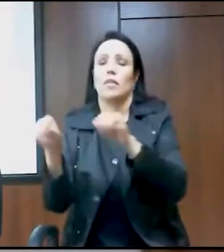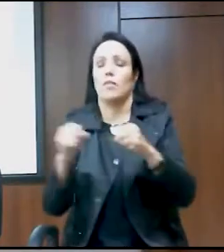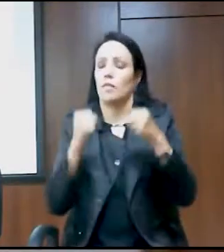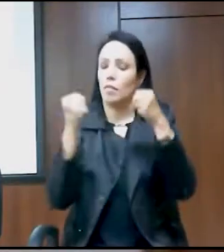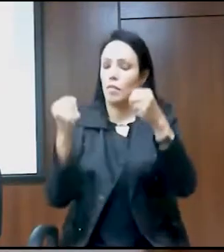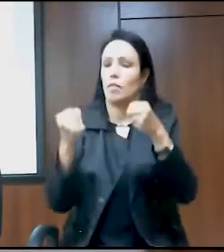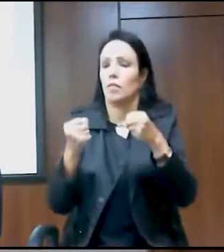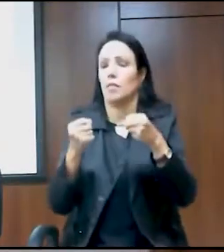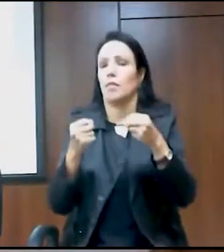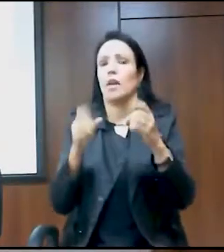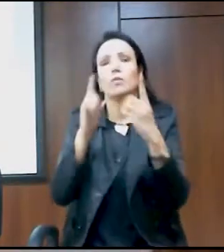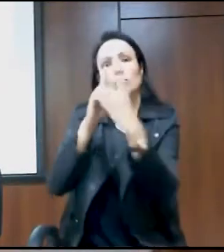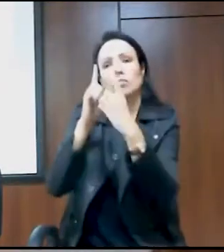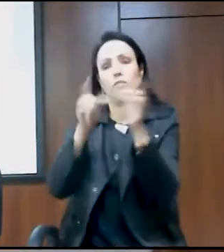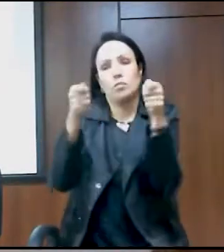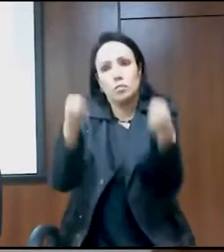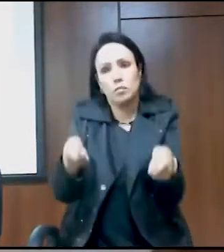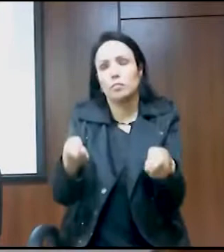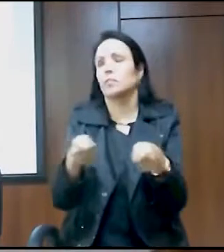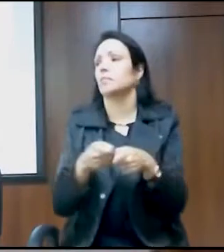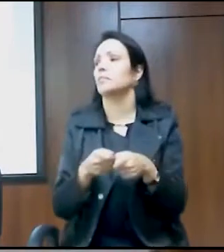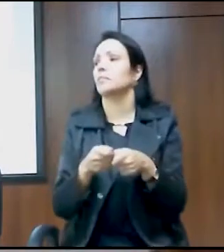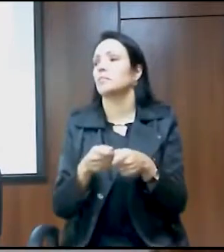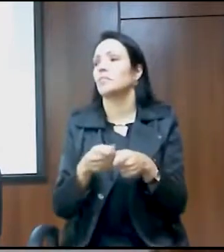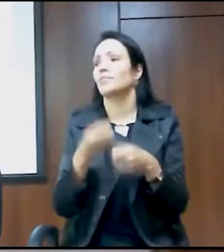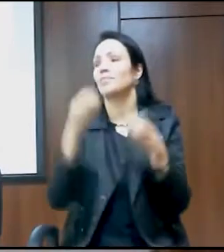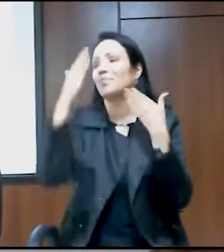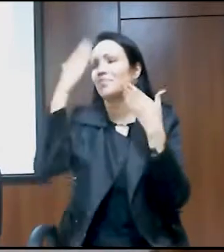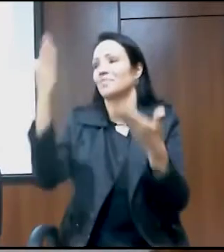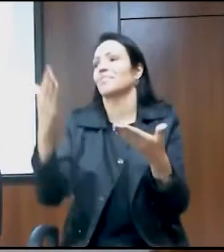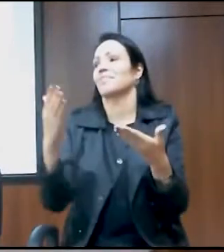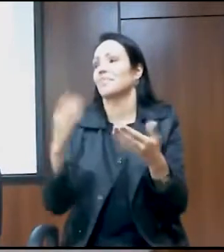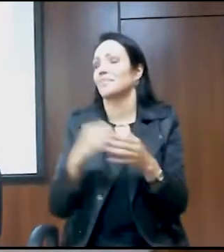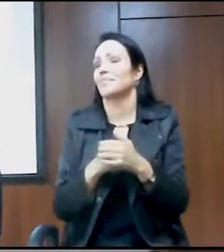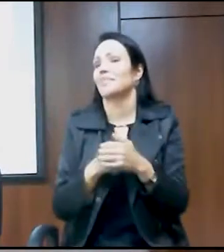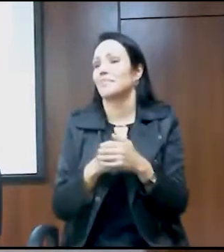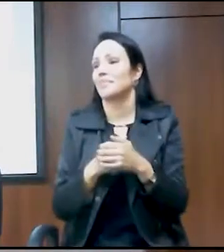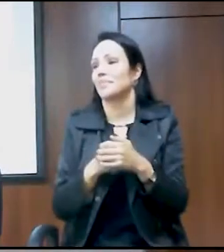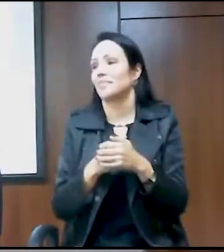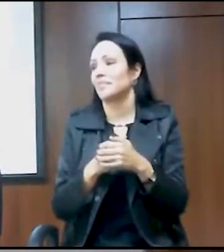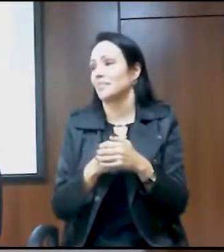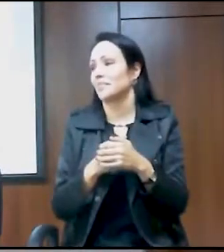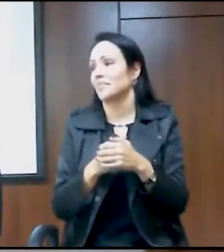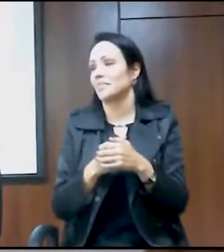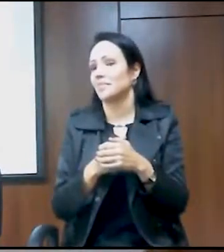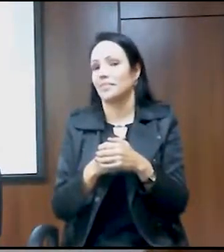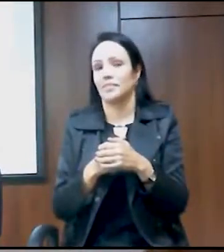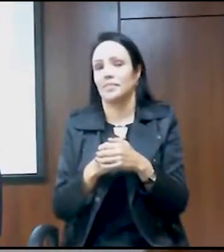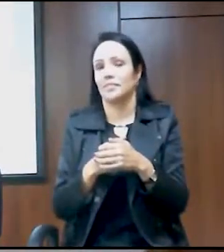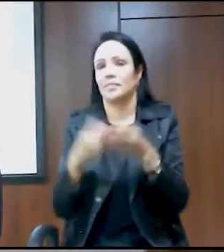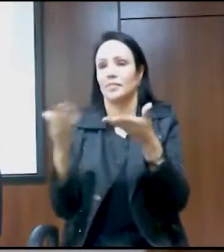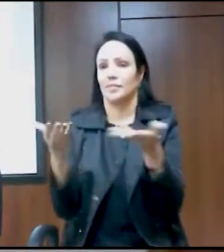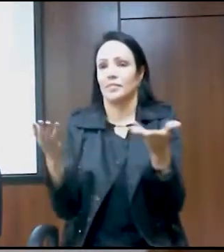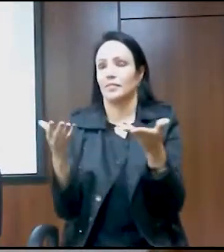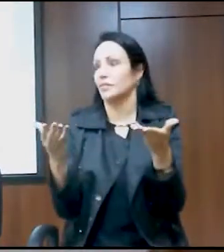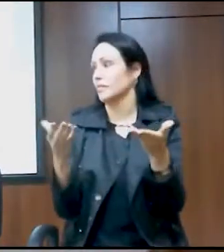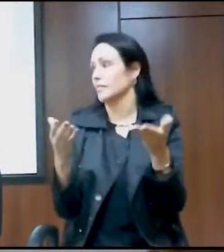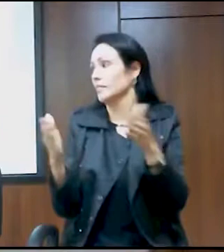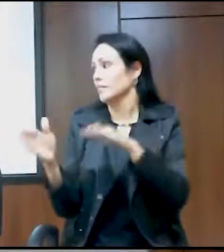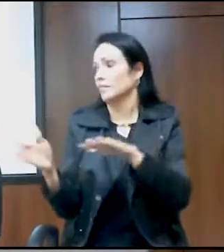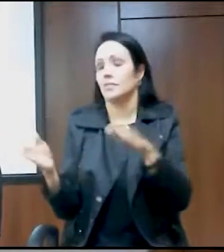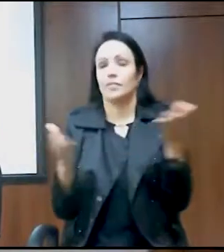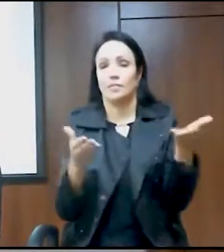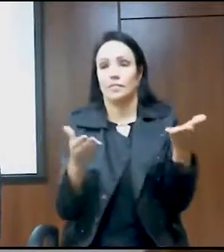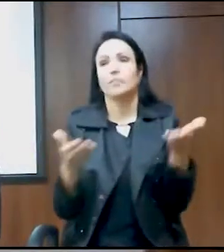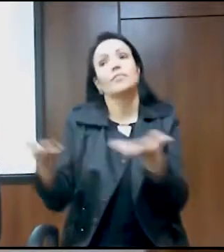vinculadas a atendimento definitivo, né? Bom, obrigado Isadora. Passo agora para a Rosângela